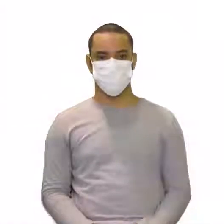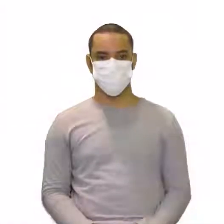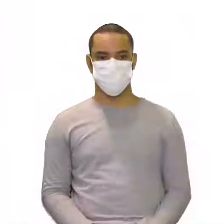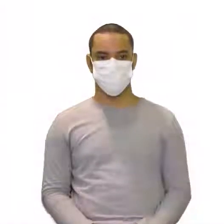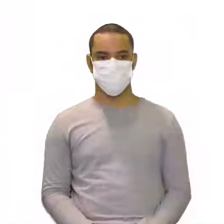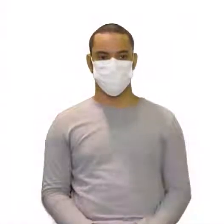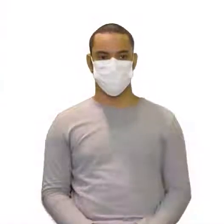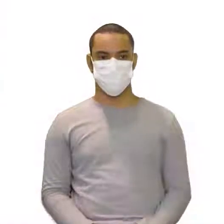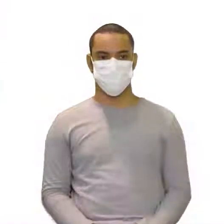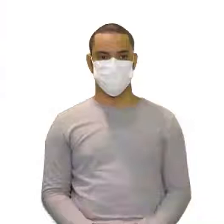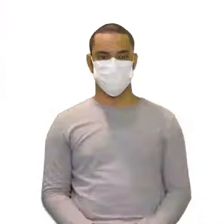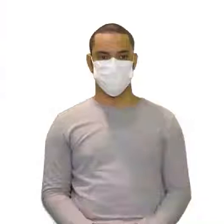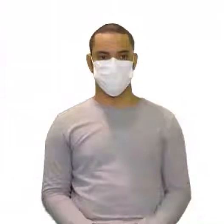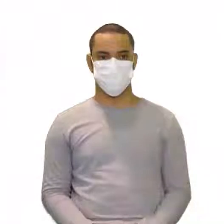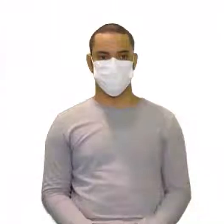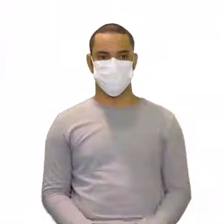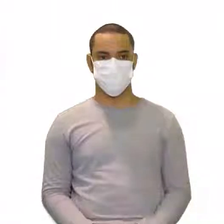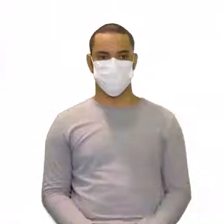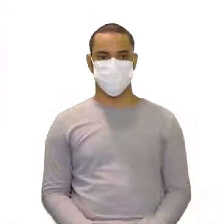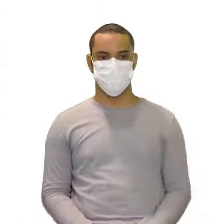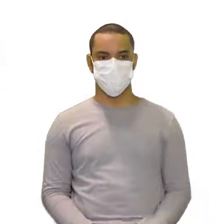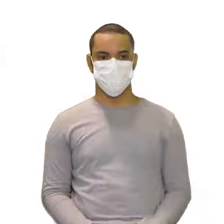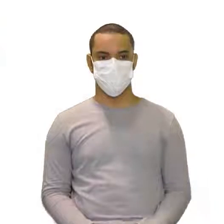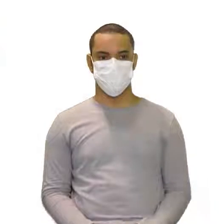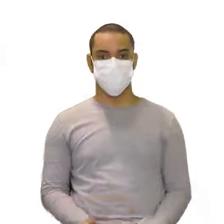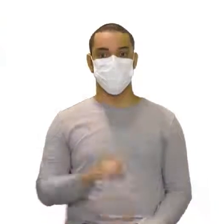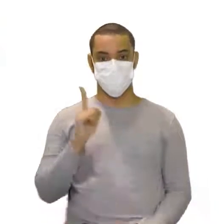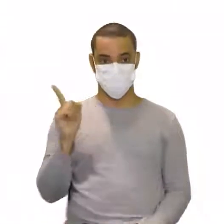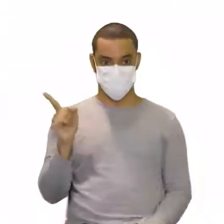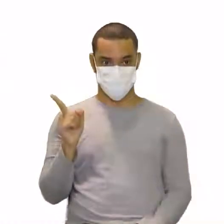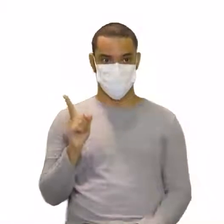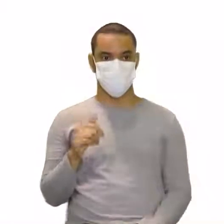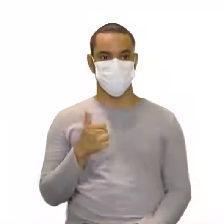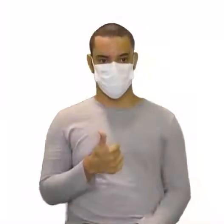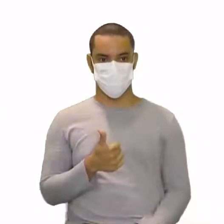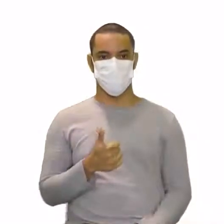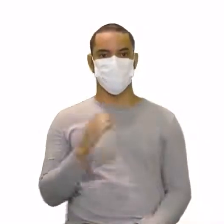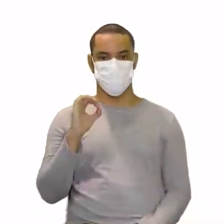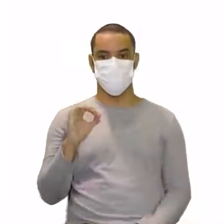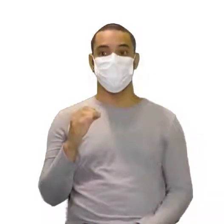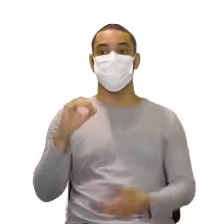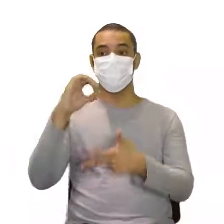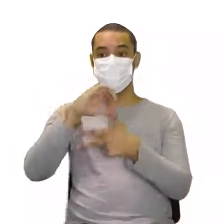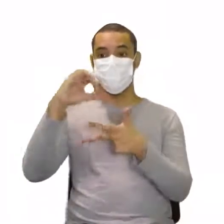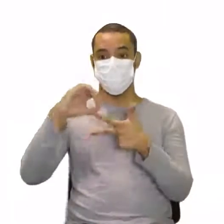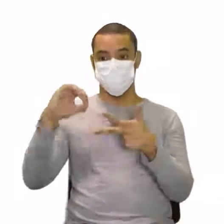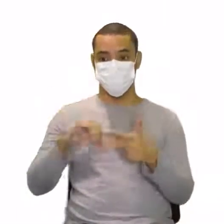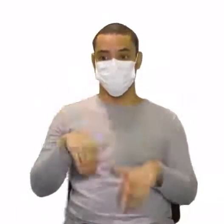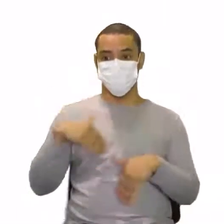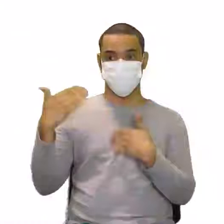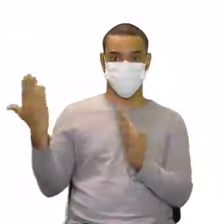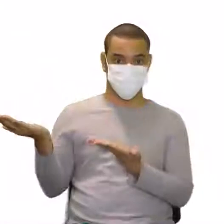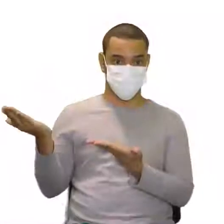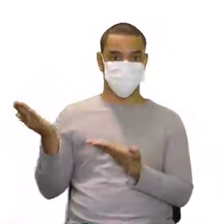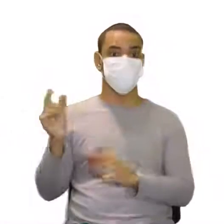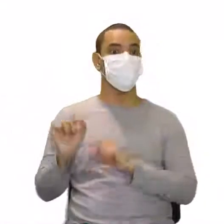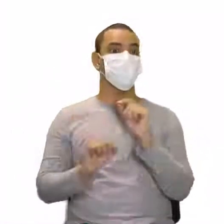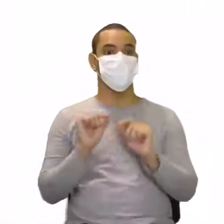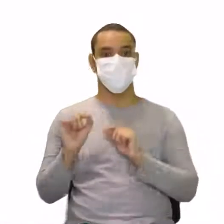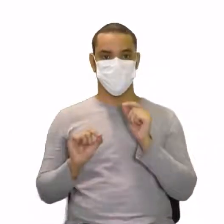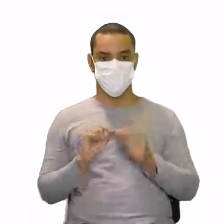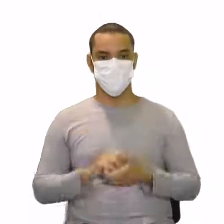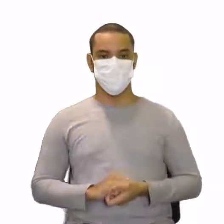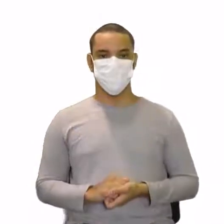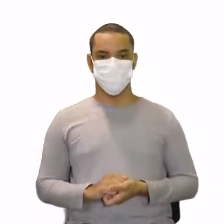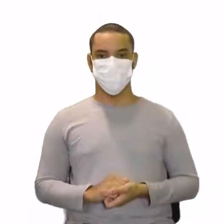Bom, então vamos lá para a nossa questão de Enem. Aí 0. Nossa questão de Enem. Vamos